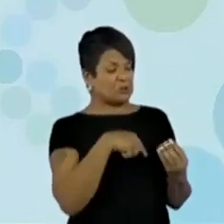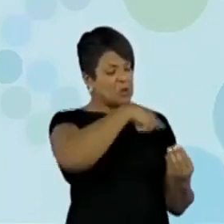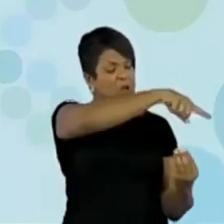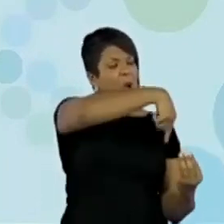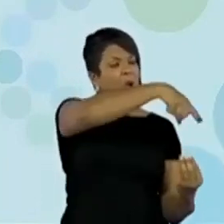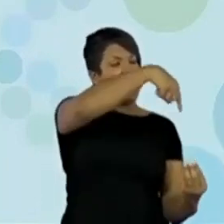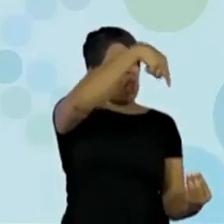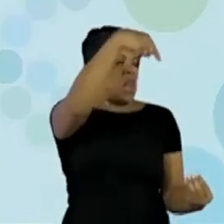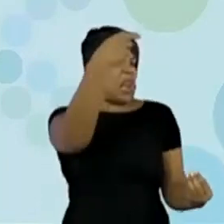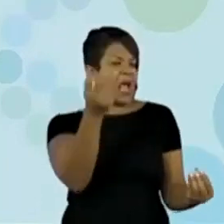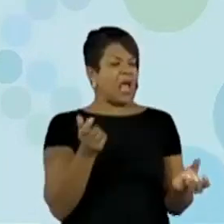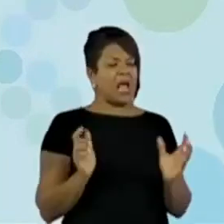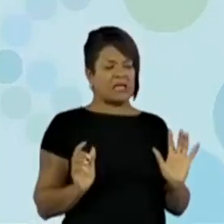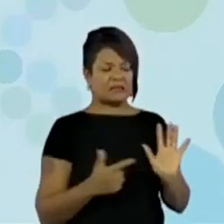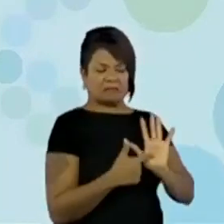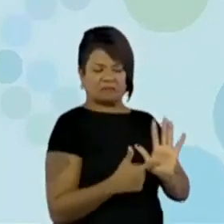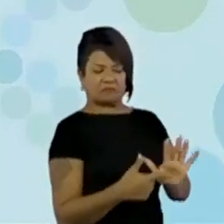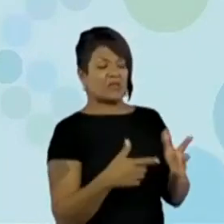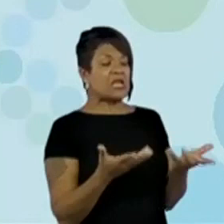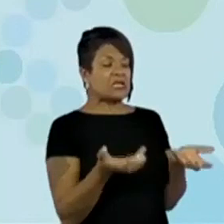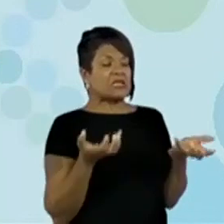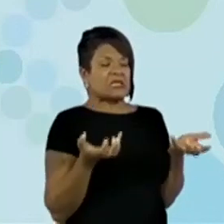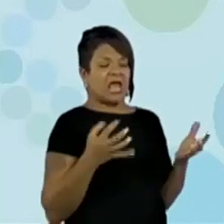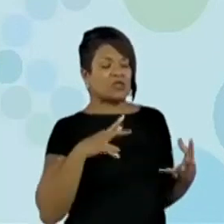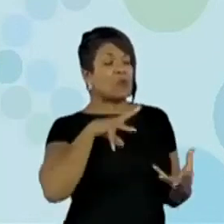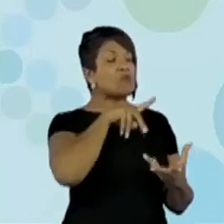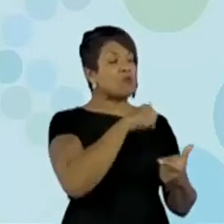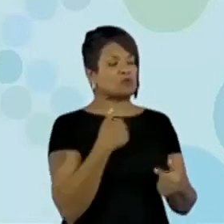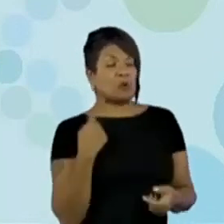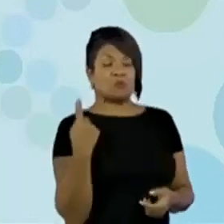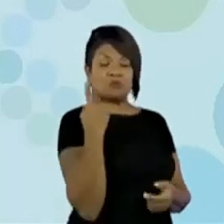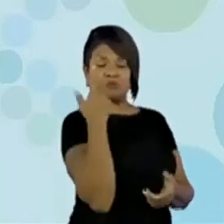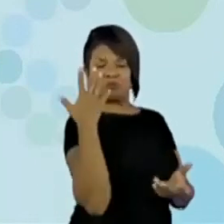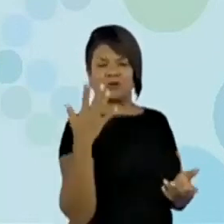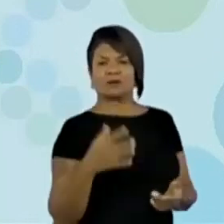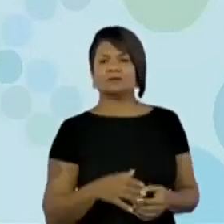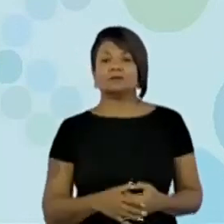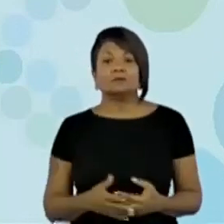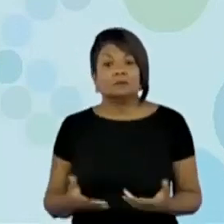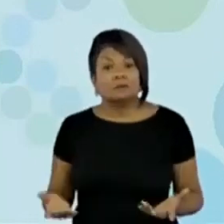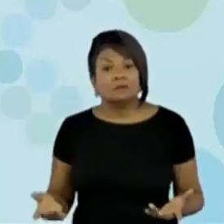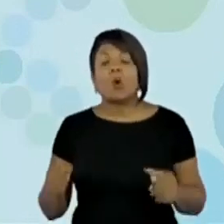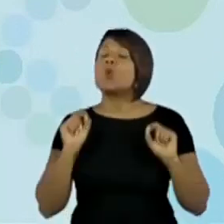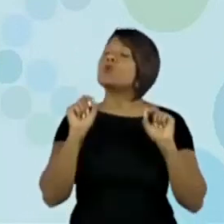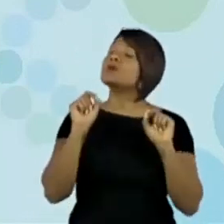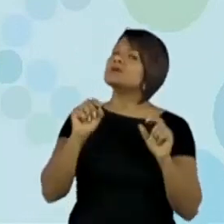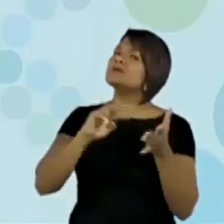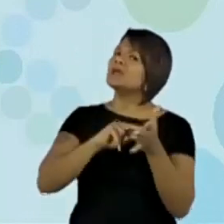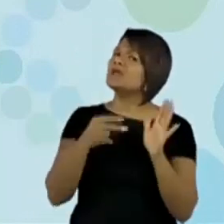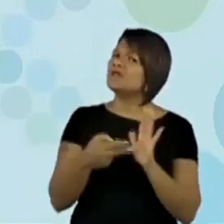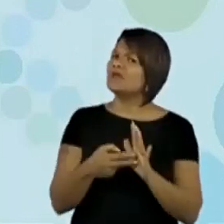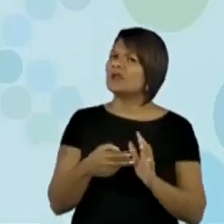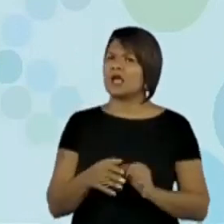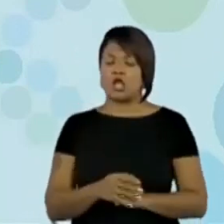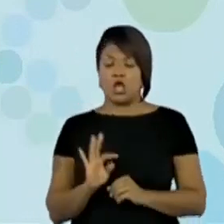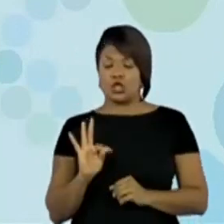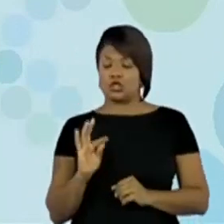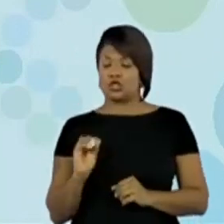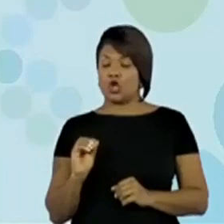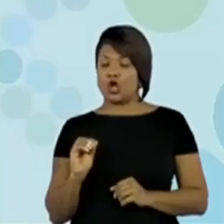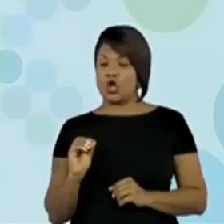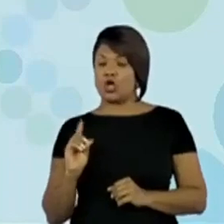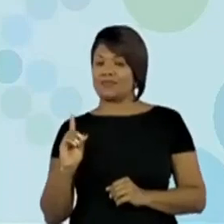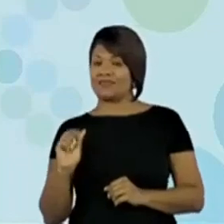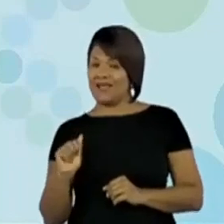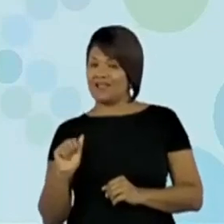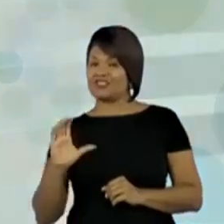fingir que vale alguma coisa nesse mundo? O que Machado quis dizer com esse toda cheia de si? Nós